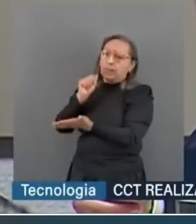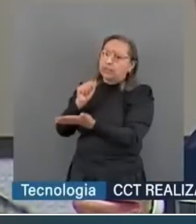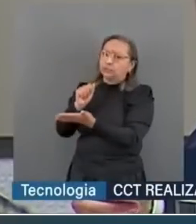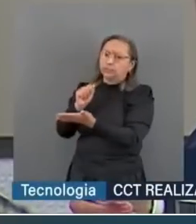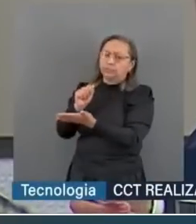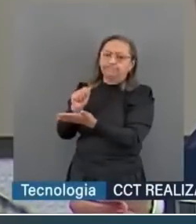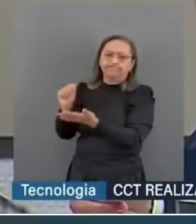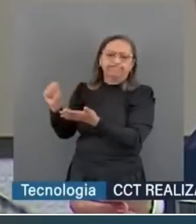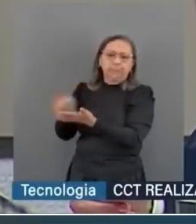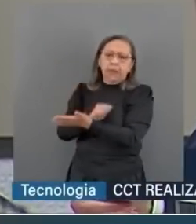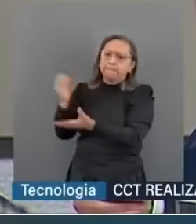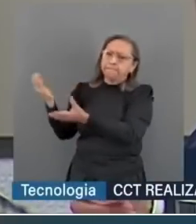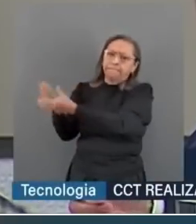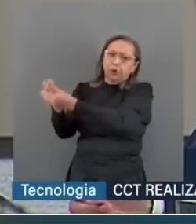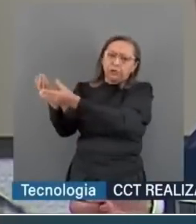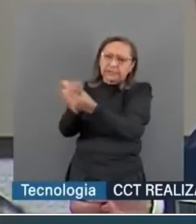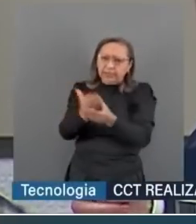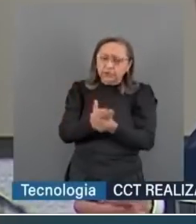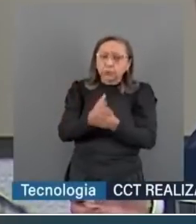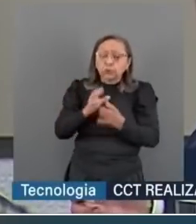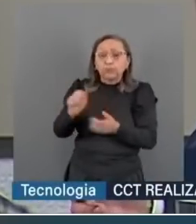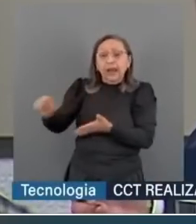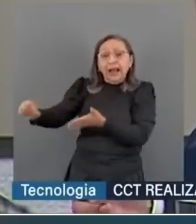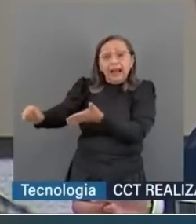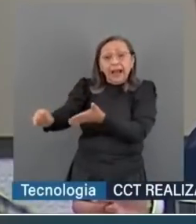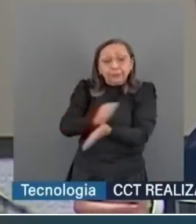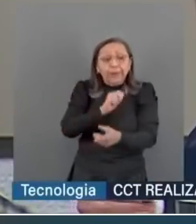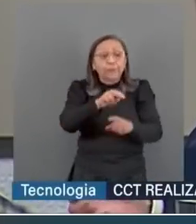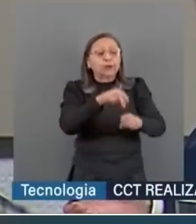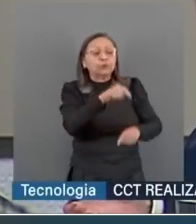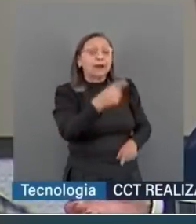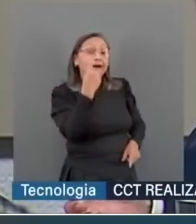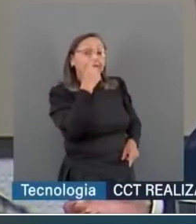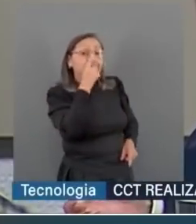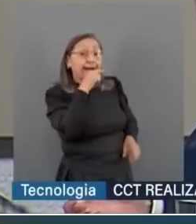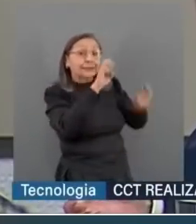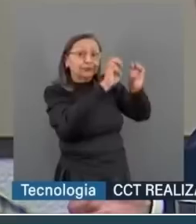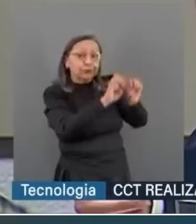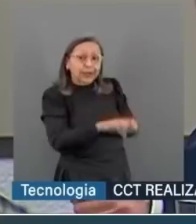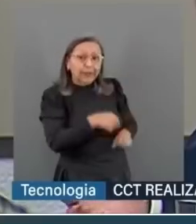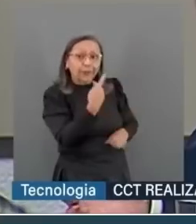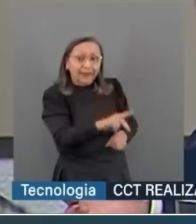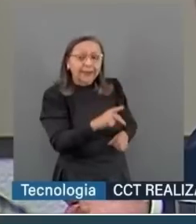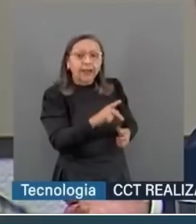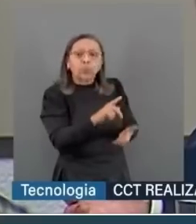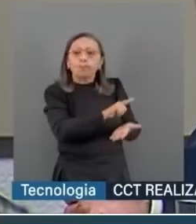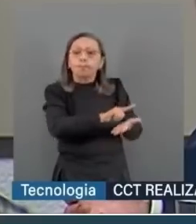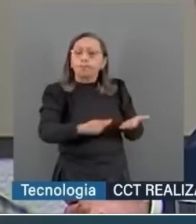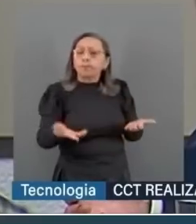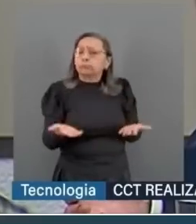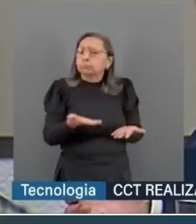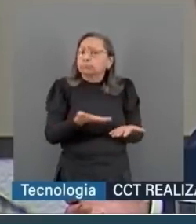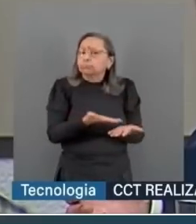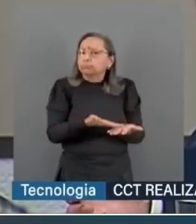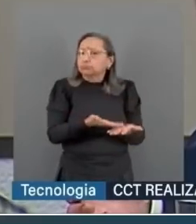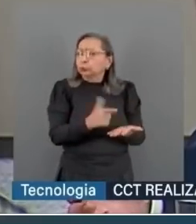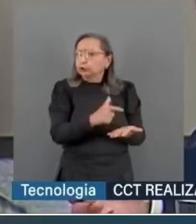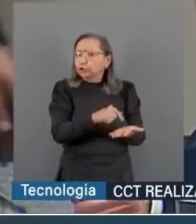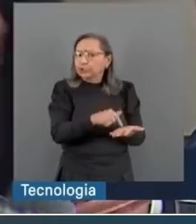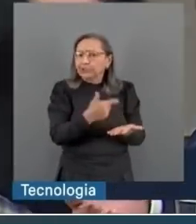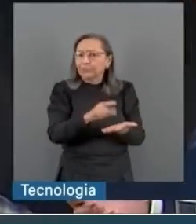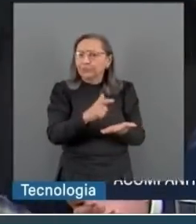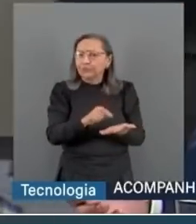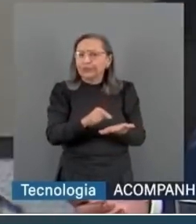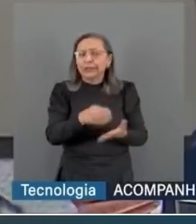aí alguns veículos e alguns jornalistas que falam pela boca do ministro, né? E o ministro tem que ser criticado, sim. Ele nasceu ministro do